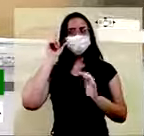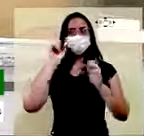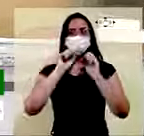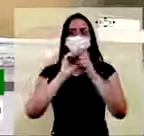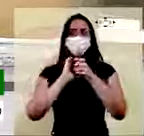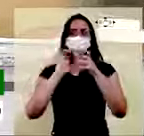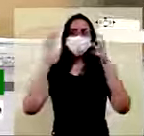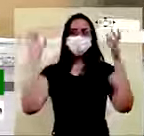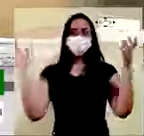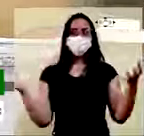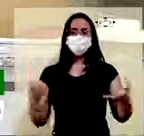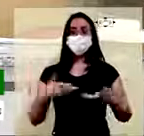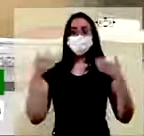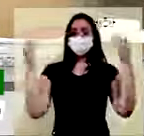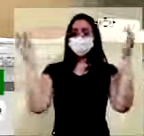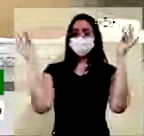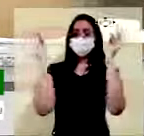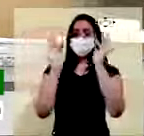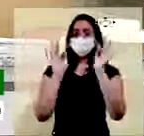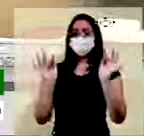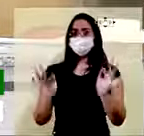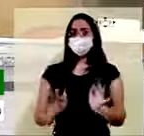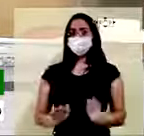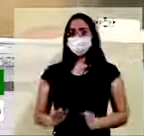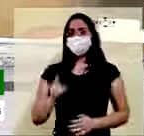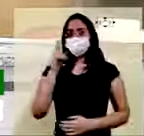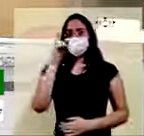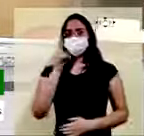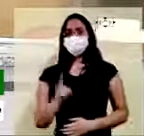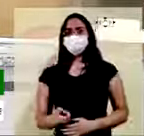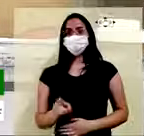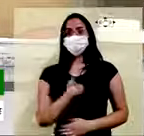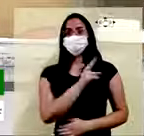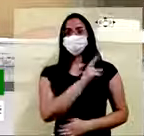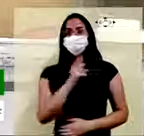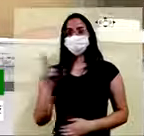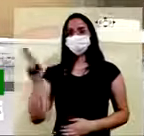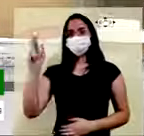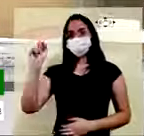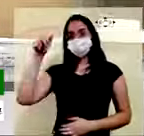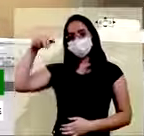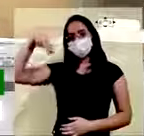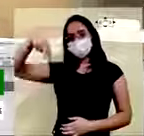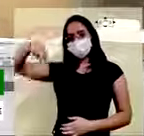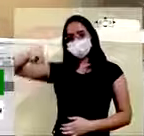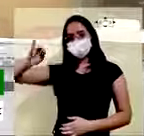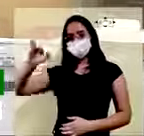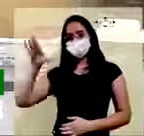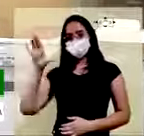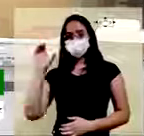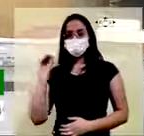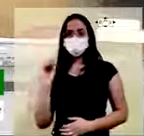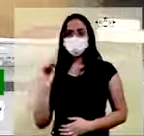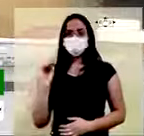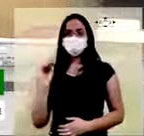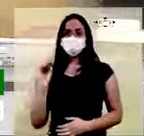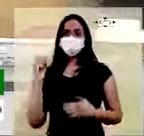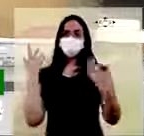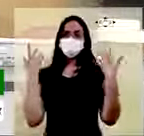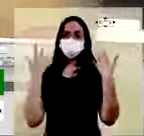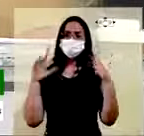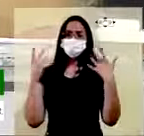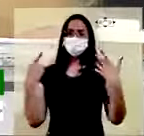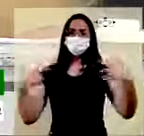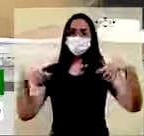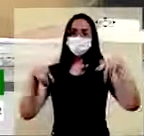e alegria né do Padre Antônio do Bonito de Santa Fé como também a Moção